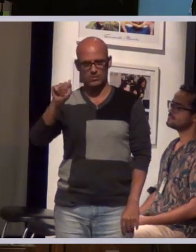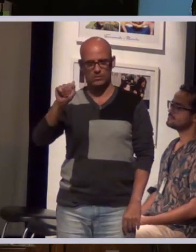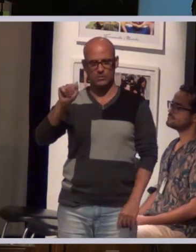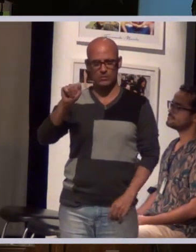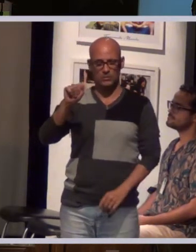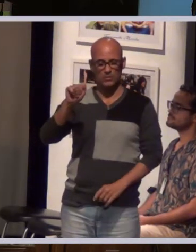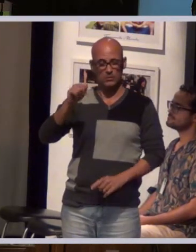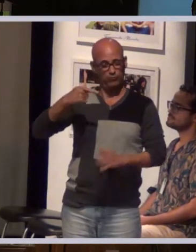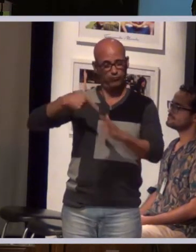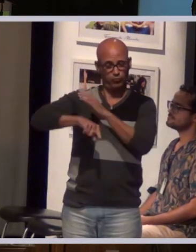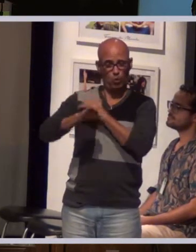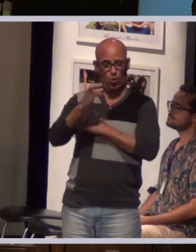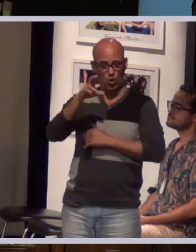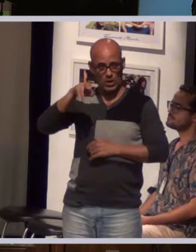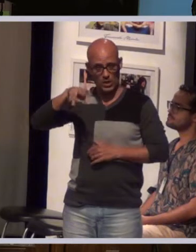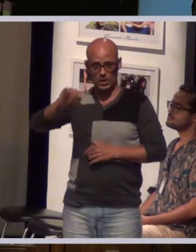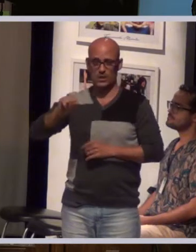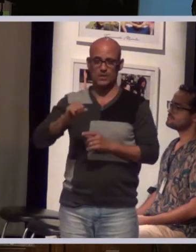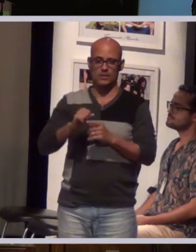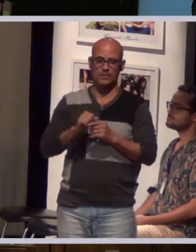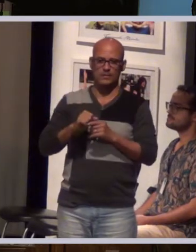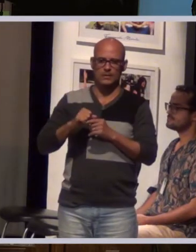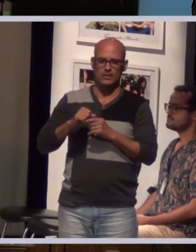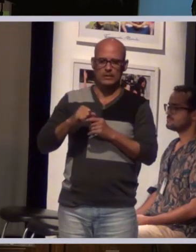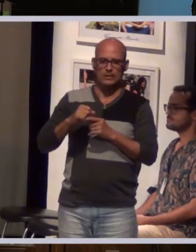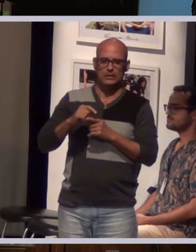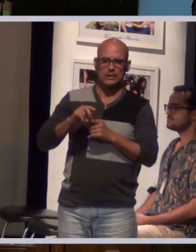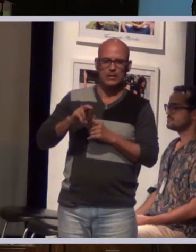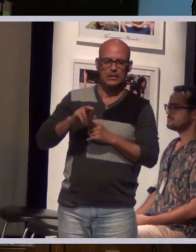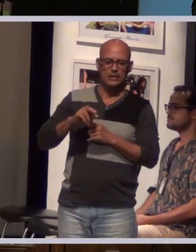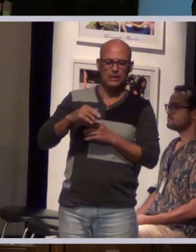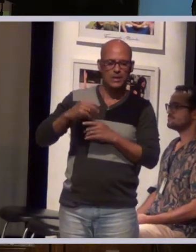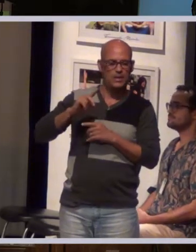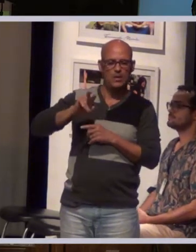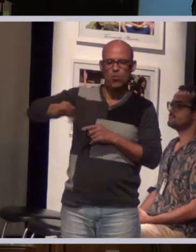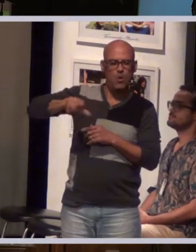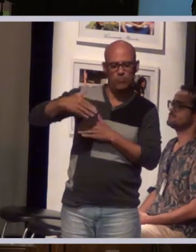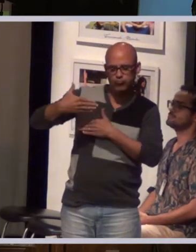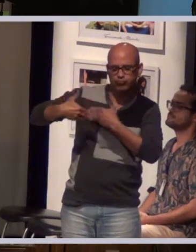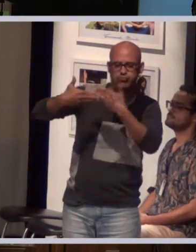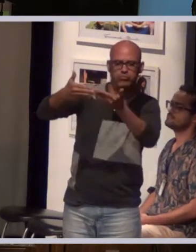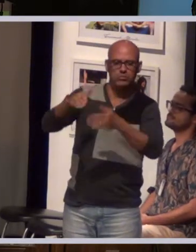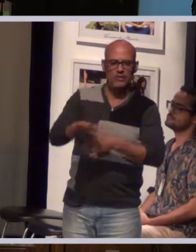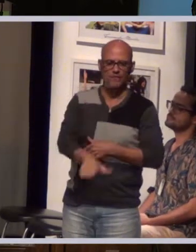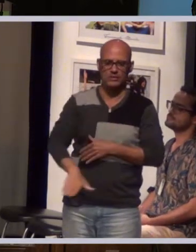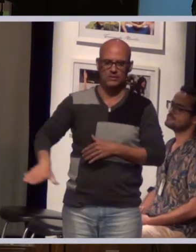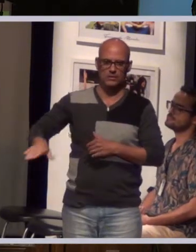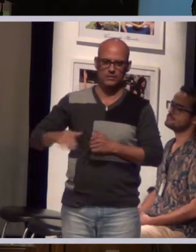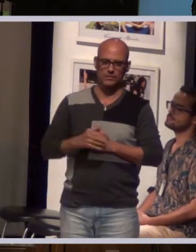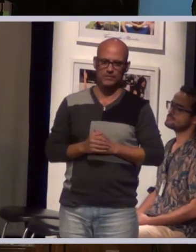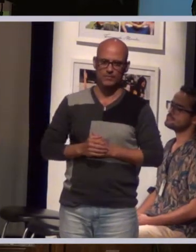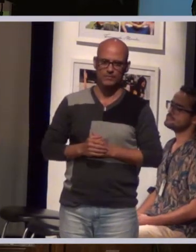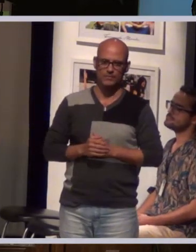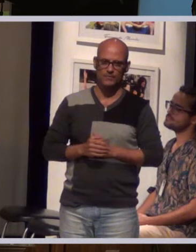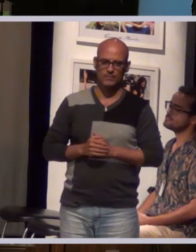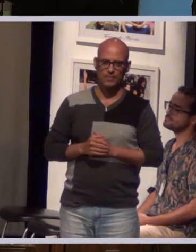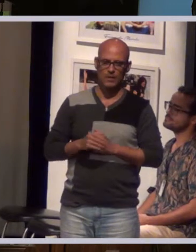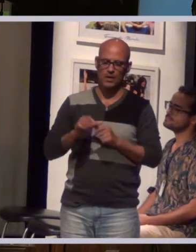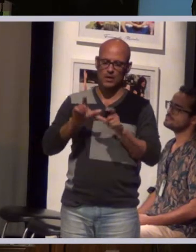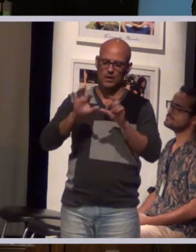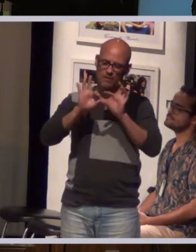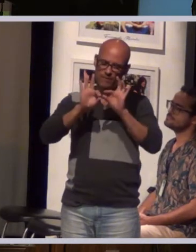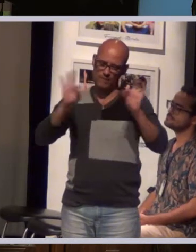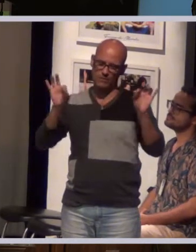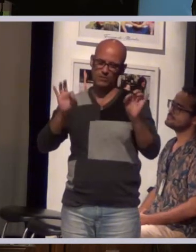crônica não progressiva da infância. Mudou o termo, né? Agora é esse o novo